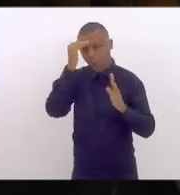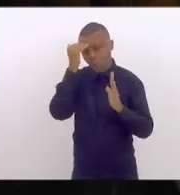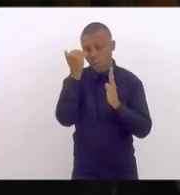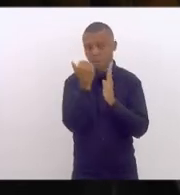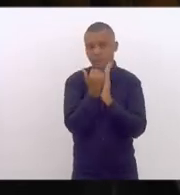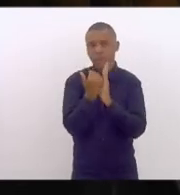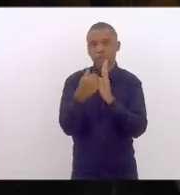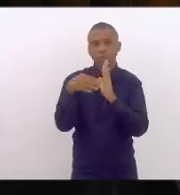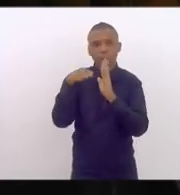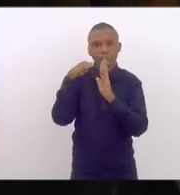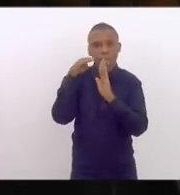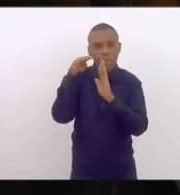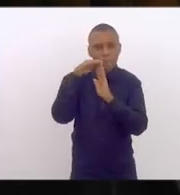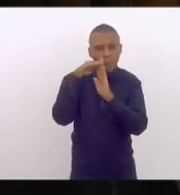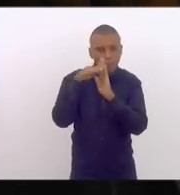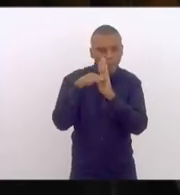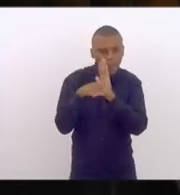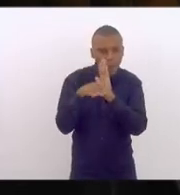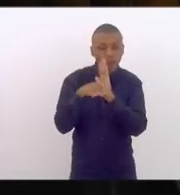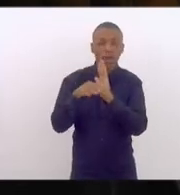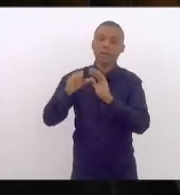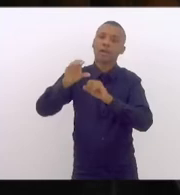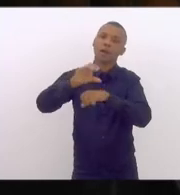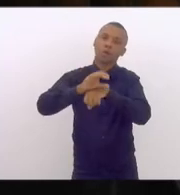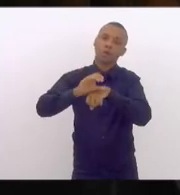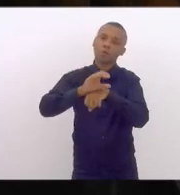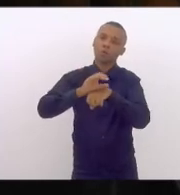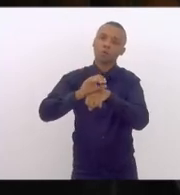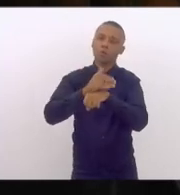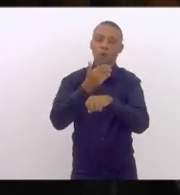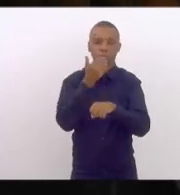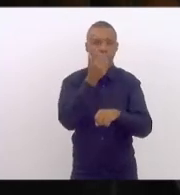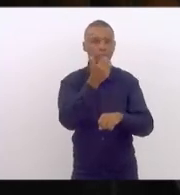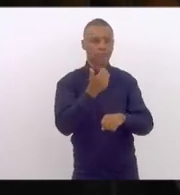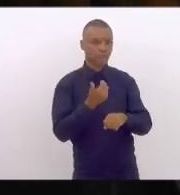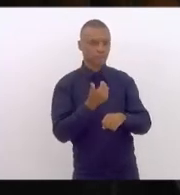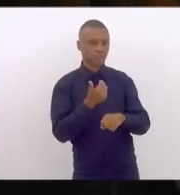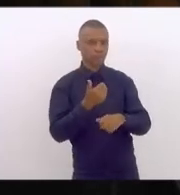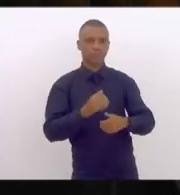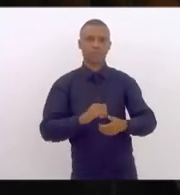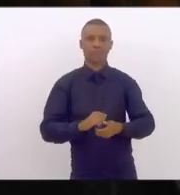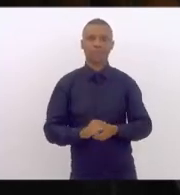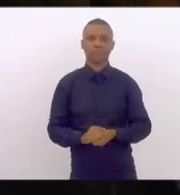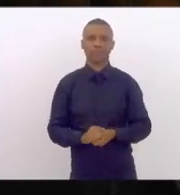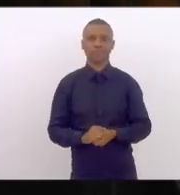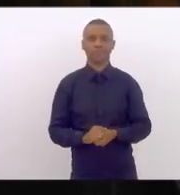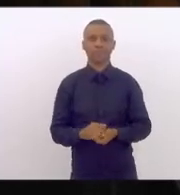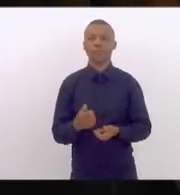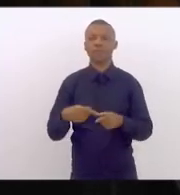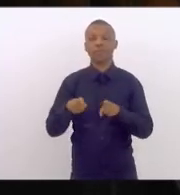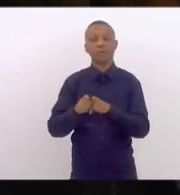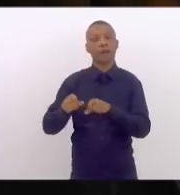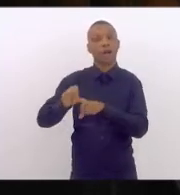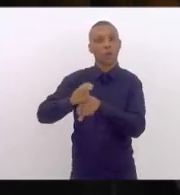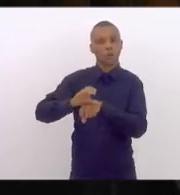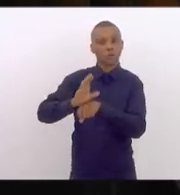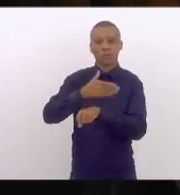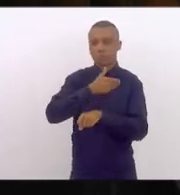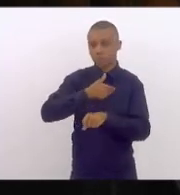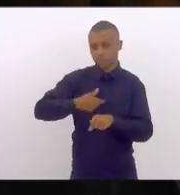aquilo que a Constituição Federal a constituição do estado